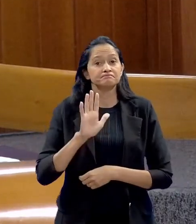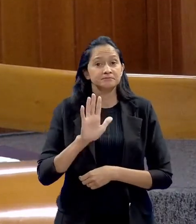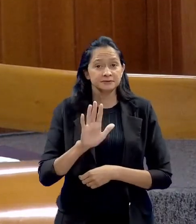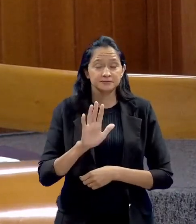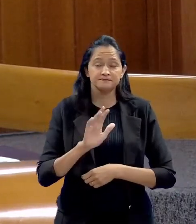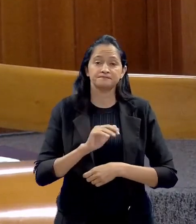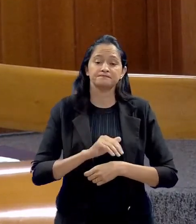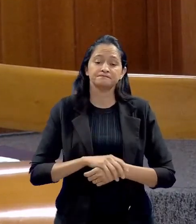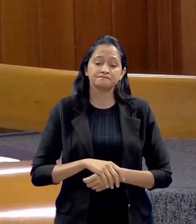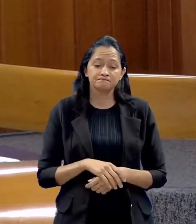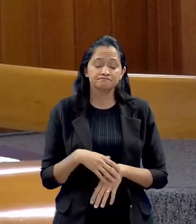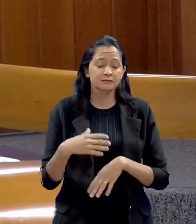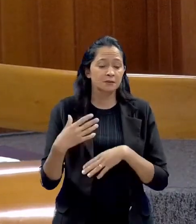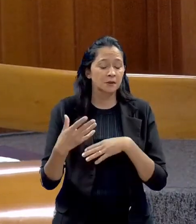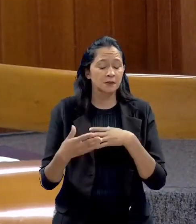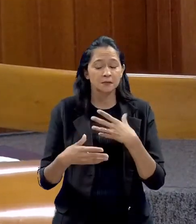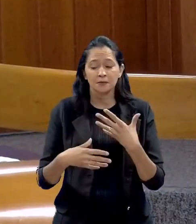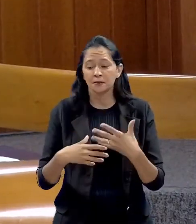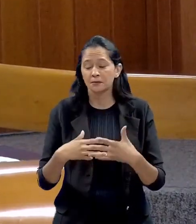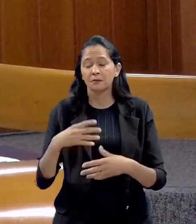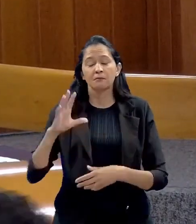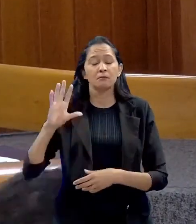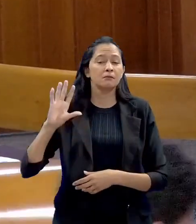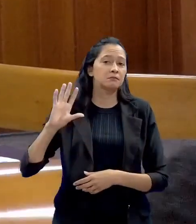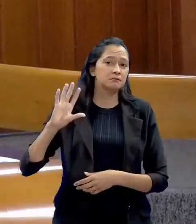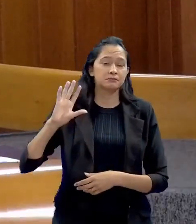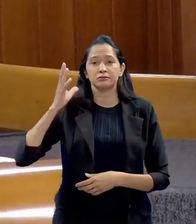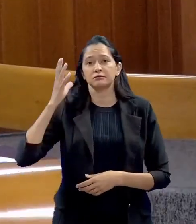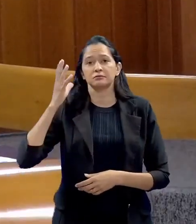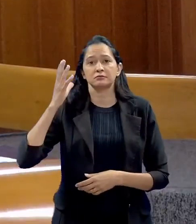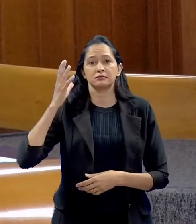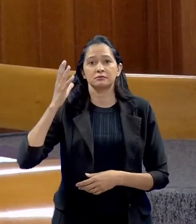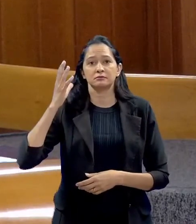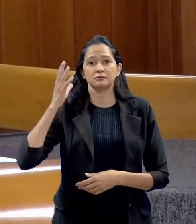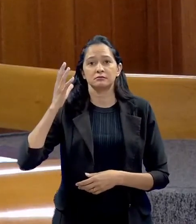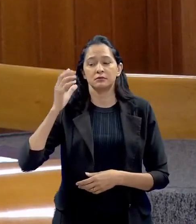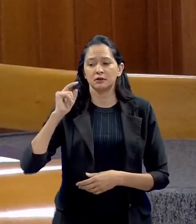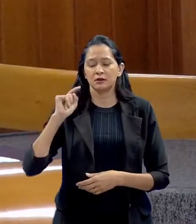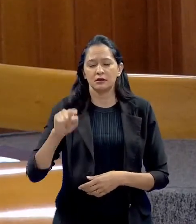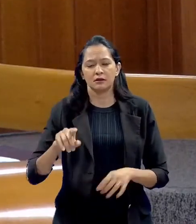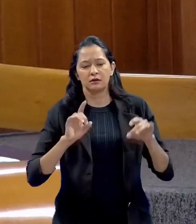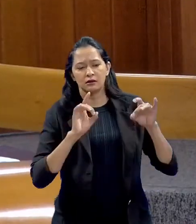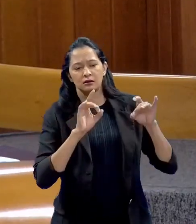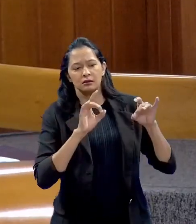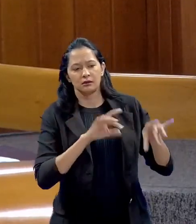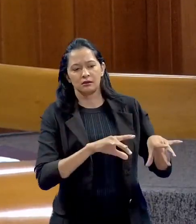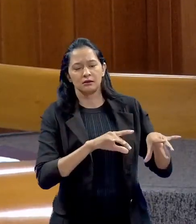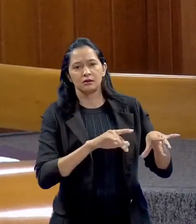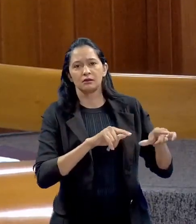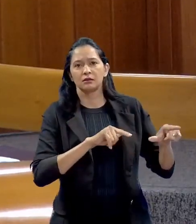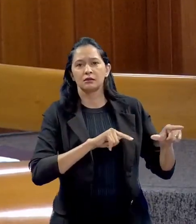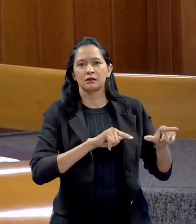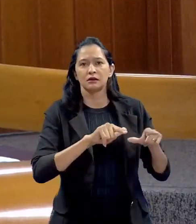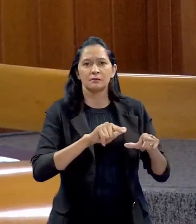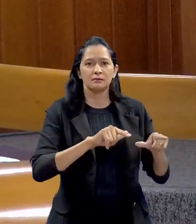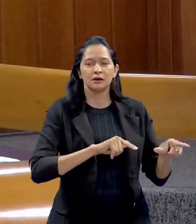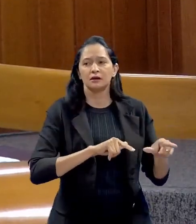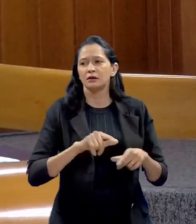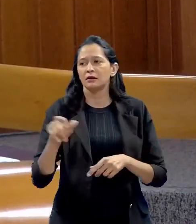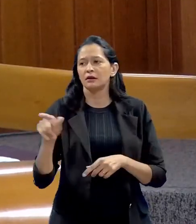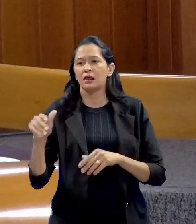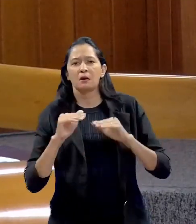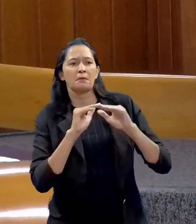Aí de um dia para o outro, sai do cargo e sai atirando, sai